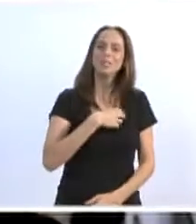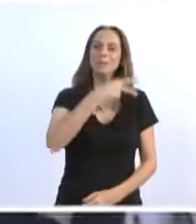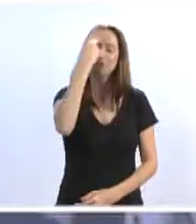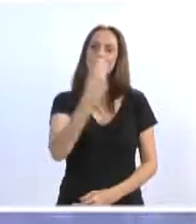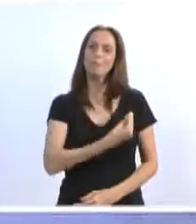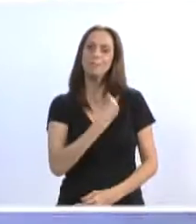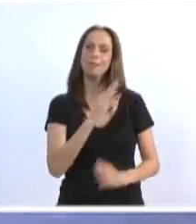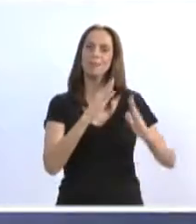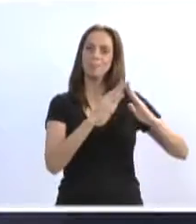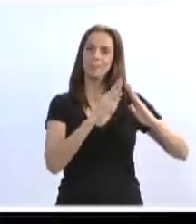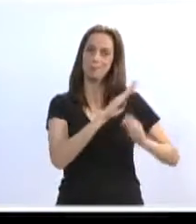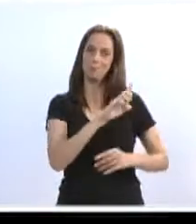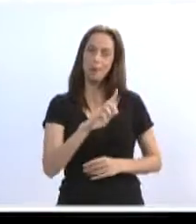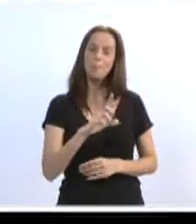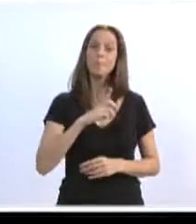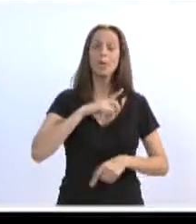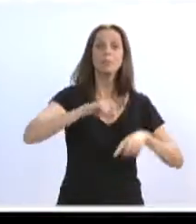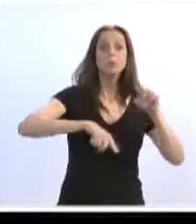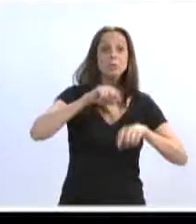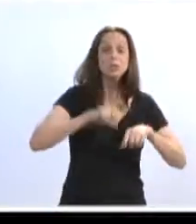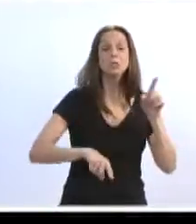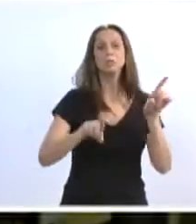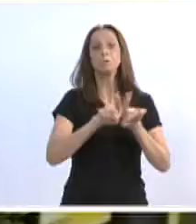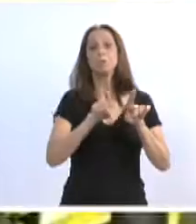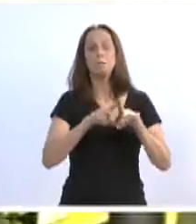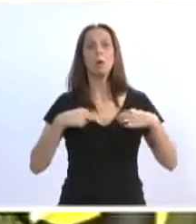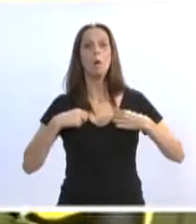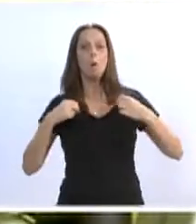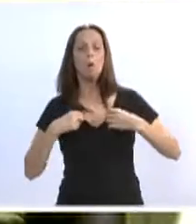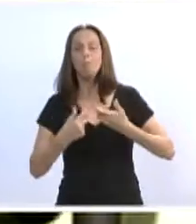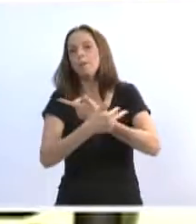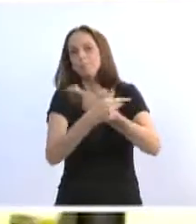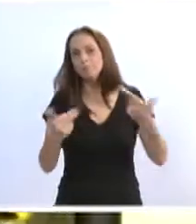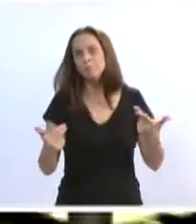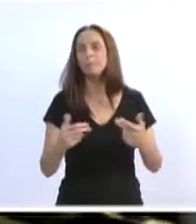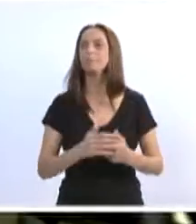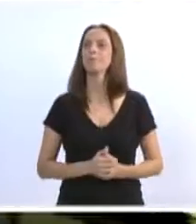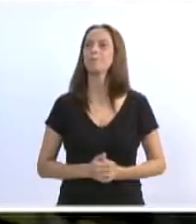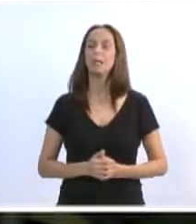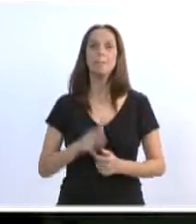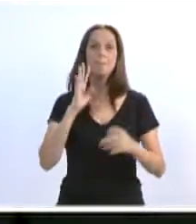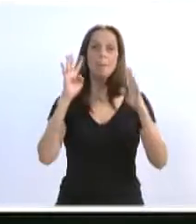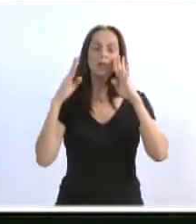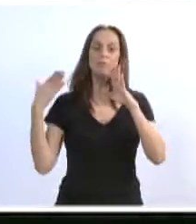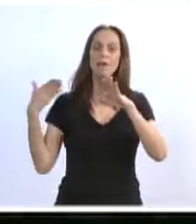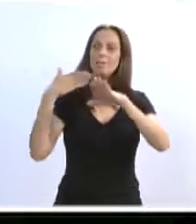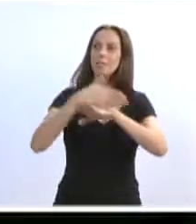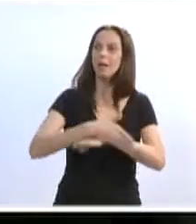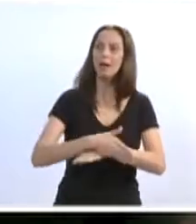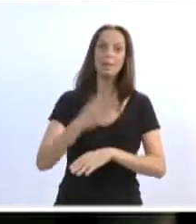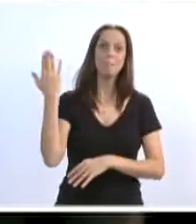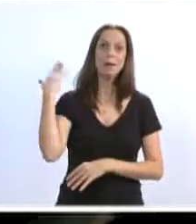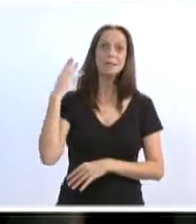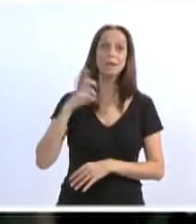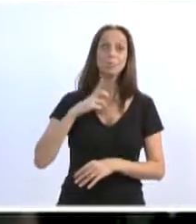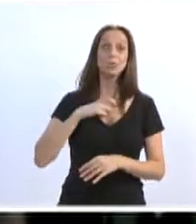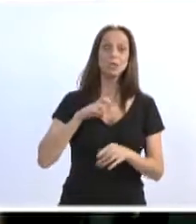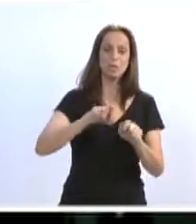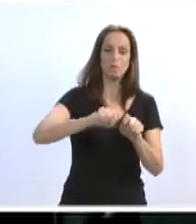Tem roupas, objetos e utensílios domésticos. Você já imaginou entrar num cofre? Na década de 30, aqui